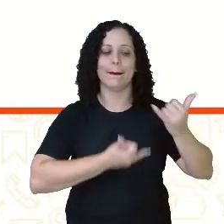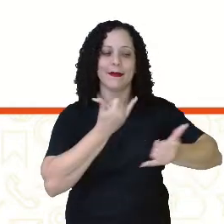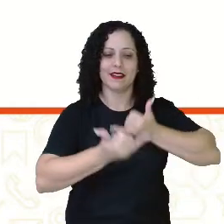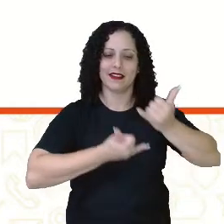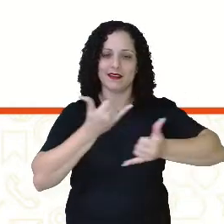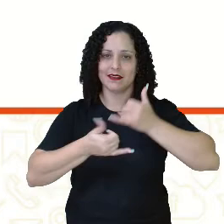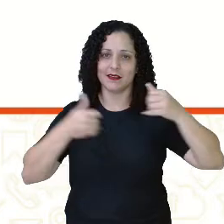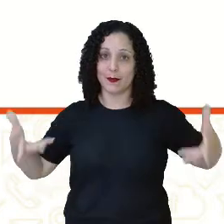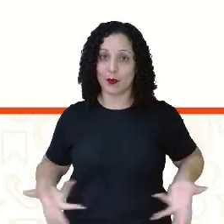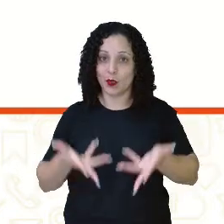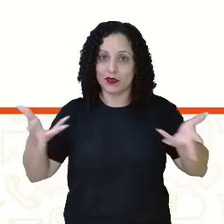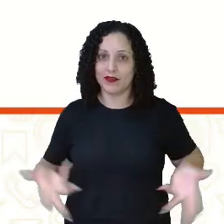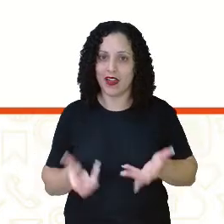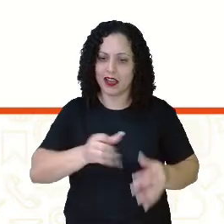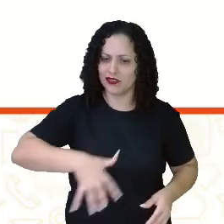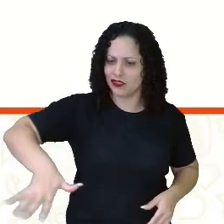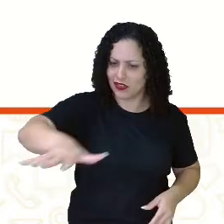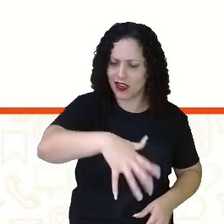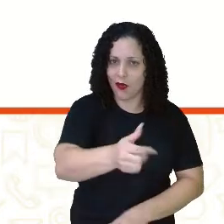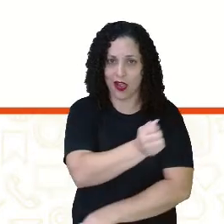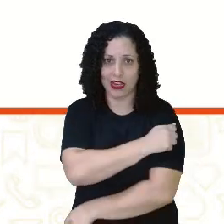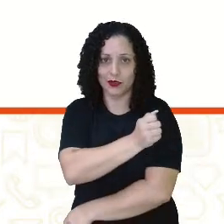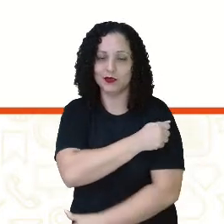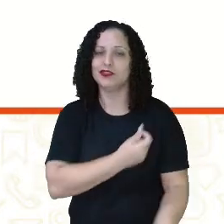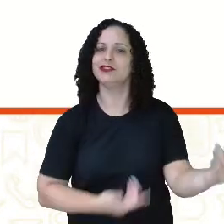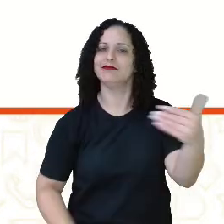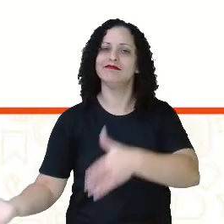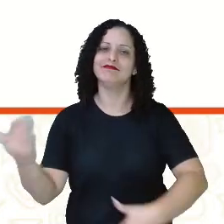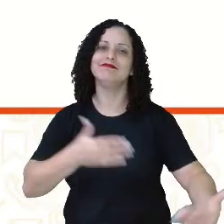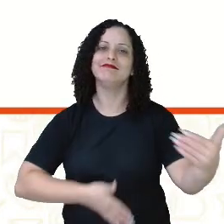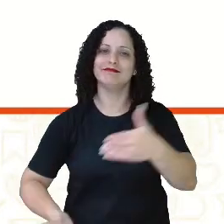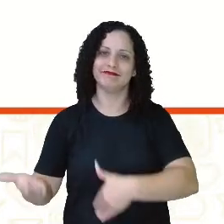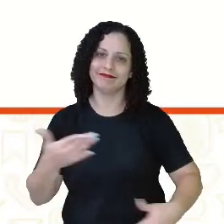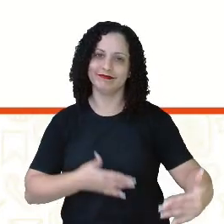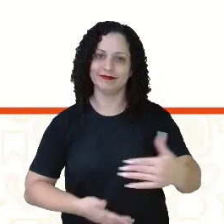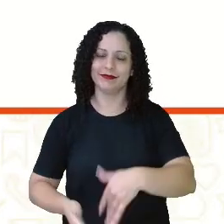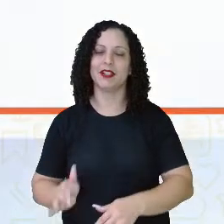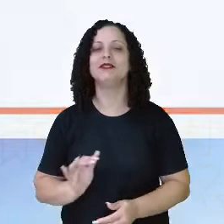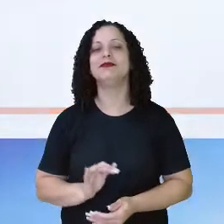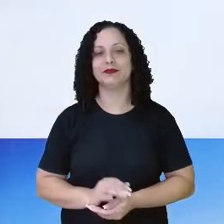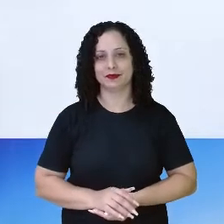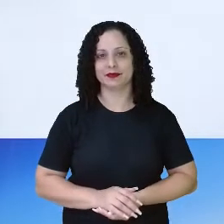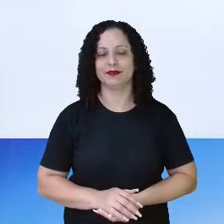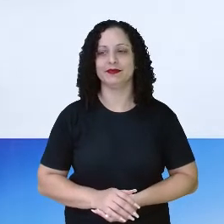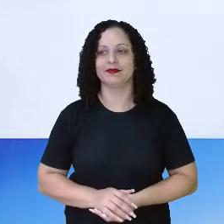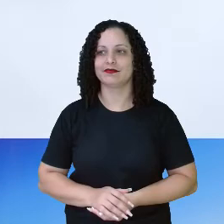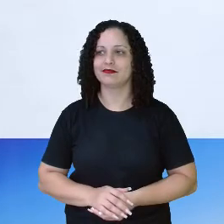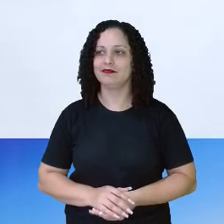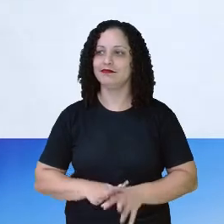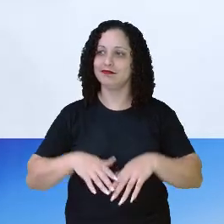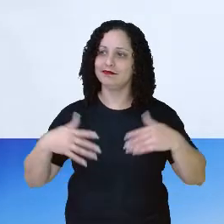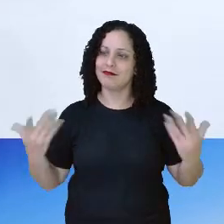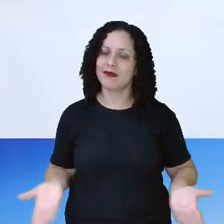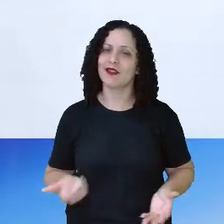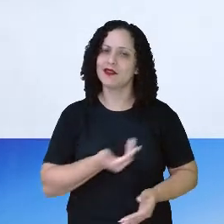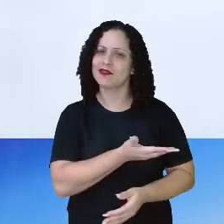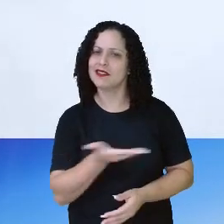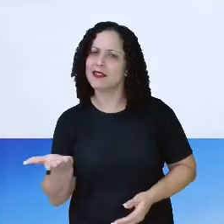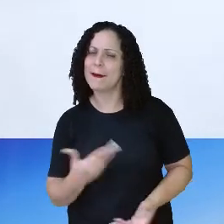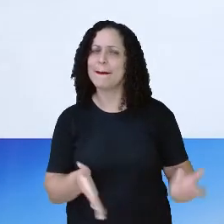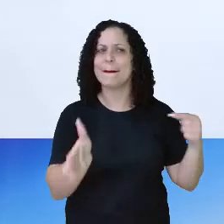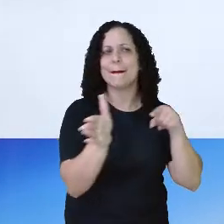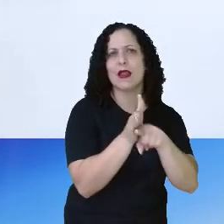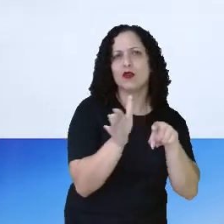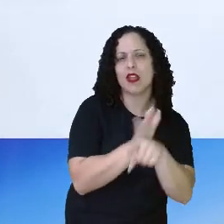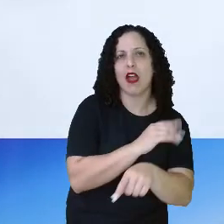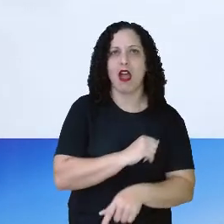a participação dos alunos no processo de ensino-aprendizagem. E então você pode perguntar, mas a